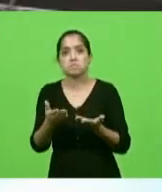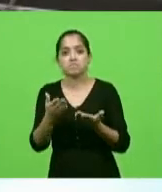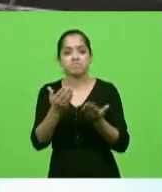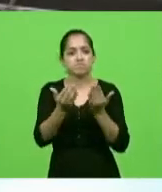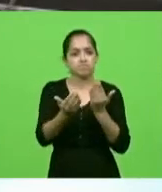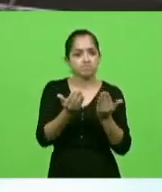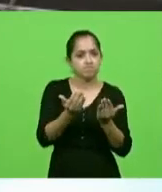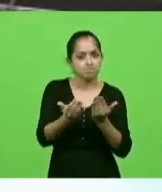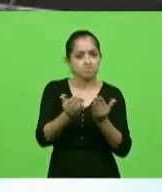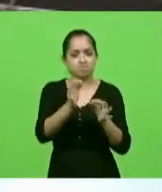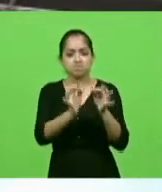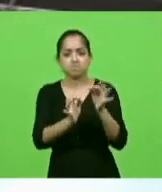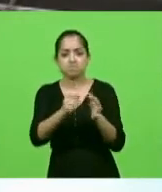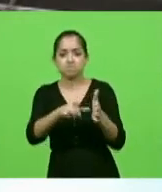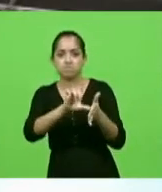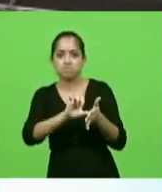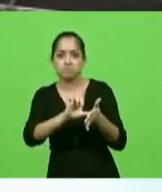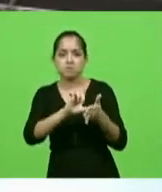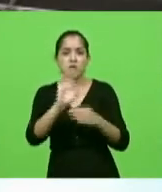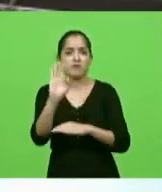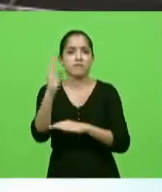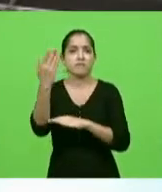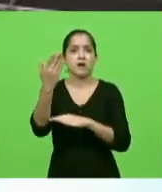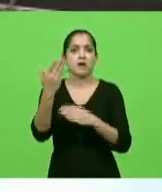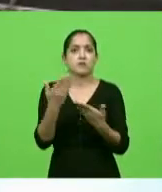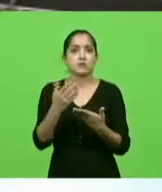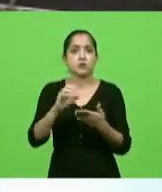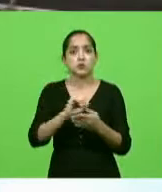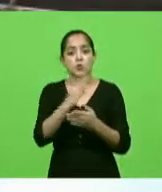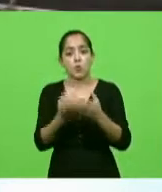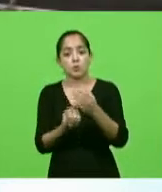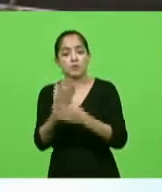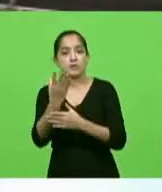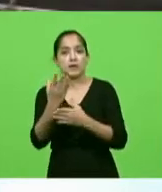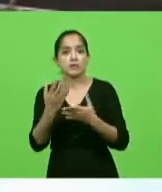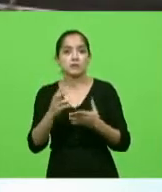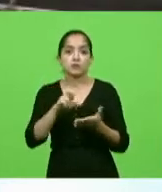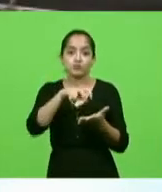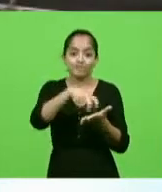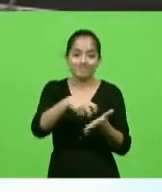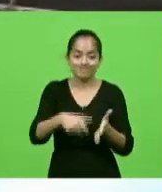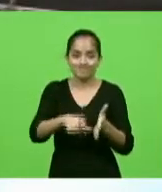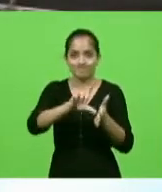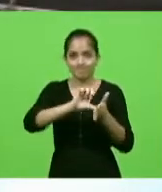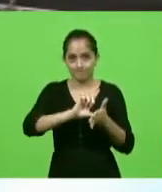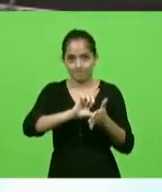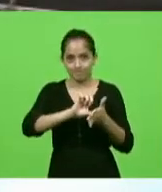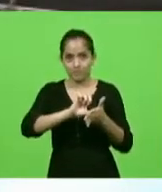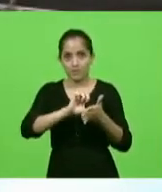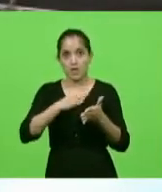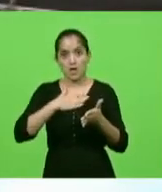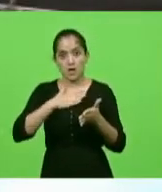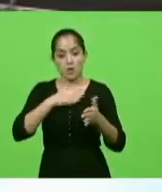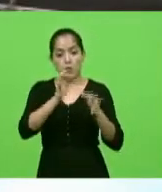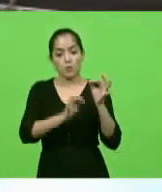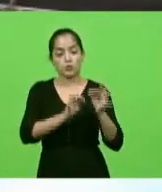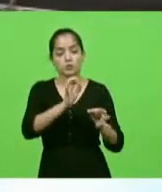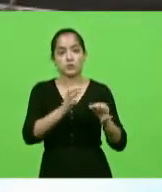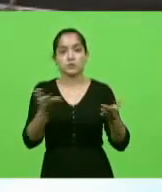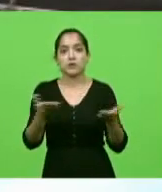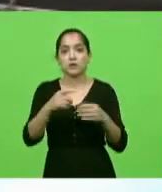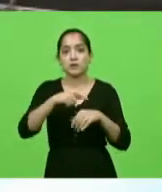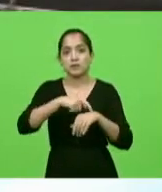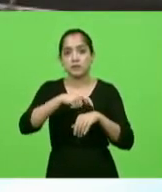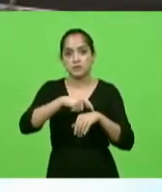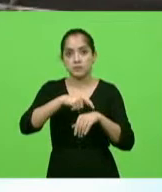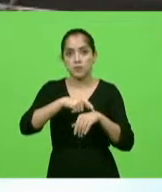insinuações, pré-julgamentos, delações falsas ou fabricadas e condenações antecipadas. Eu, como julgador, nesse